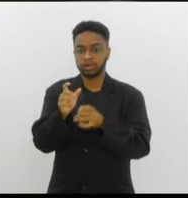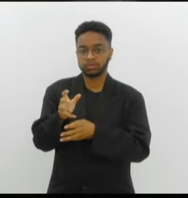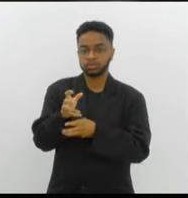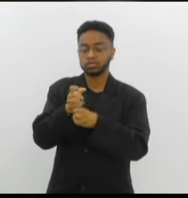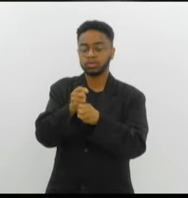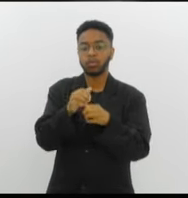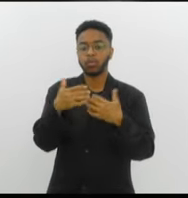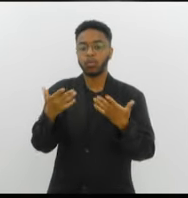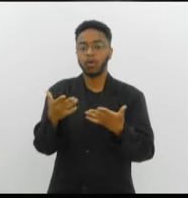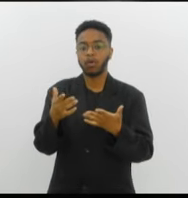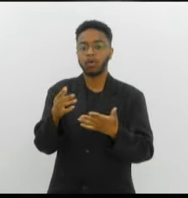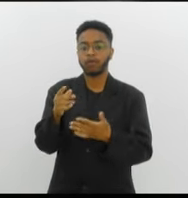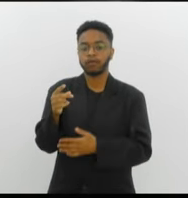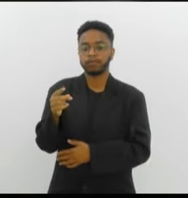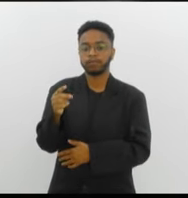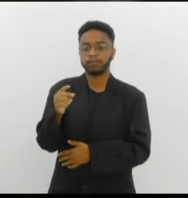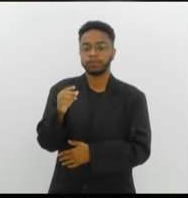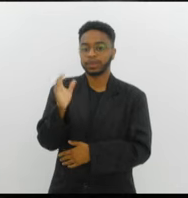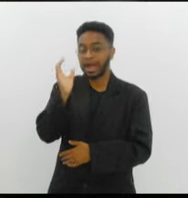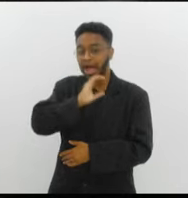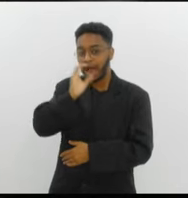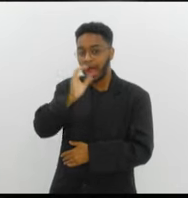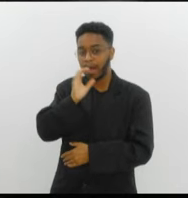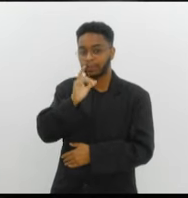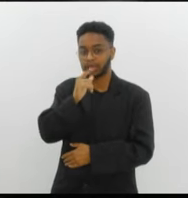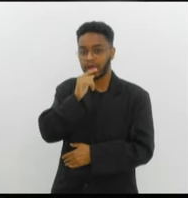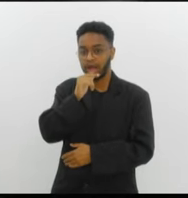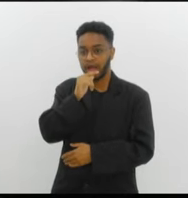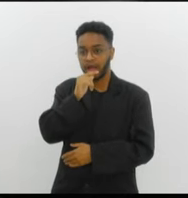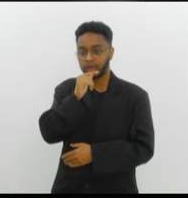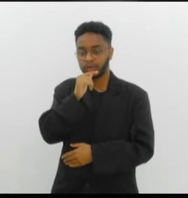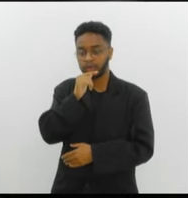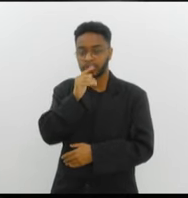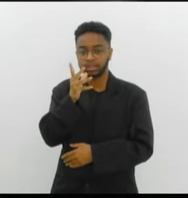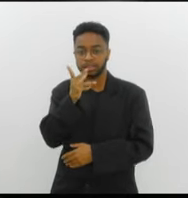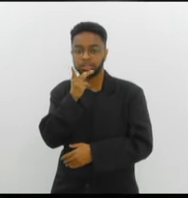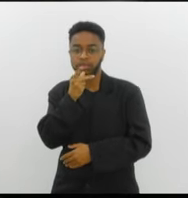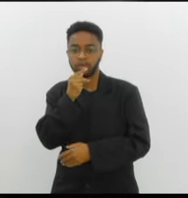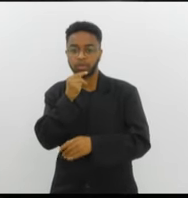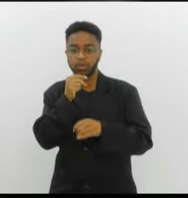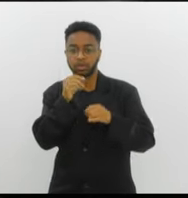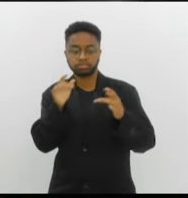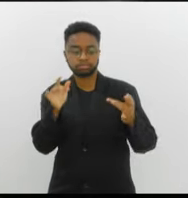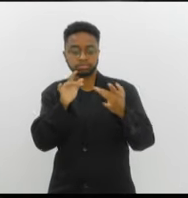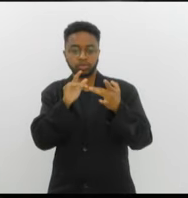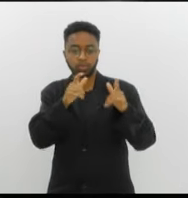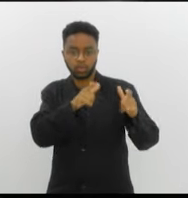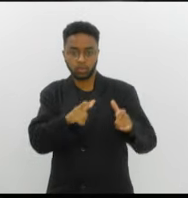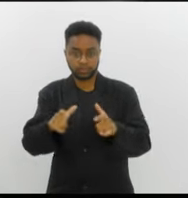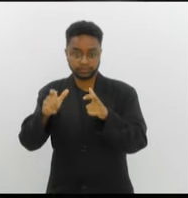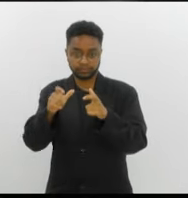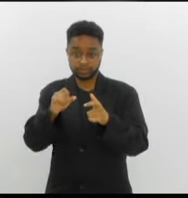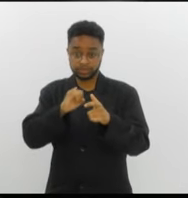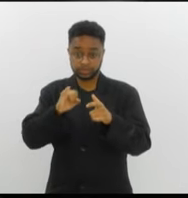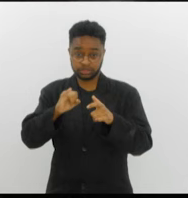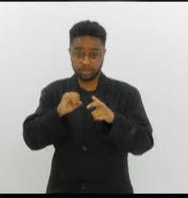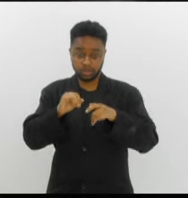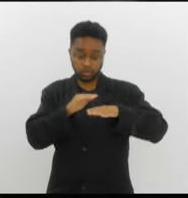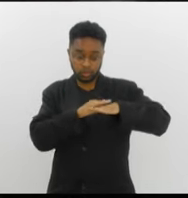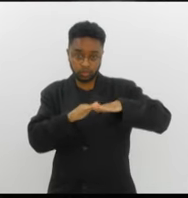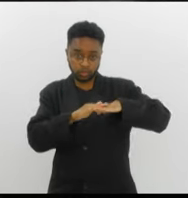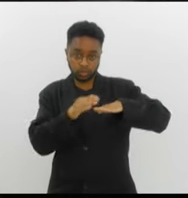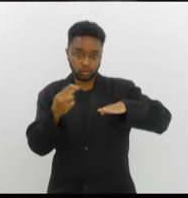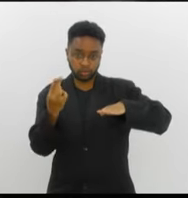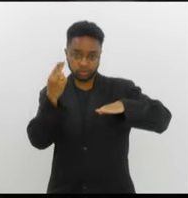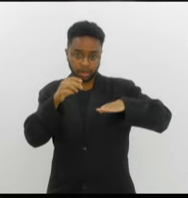água tem ao cair sobre qualquer superfície. Se a superfície é impermeável,